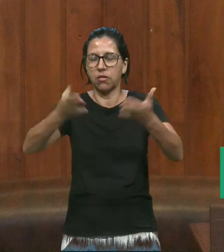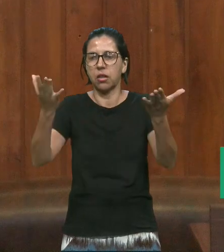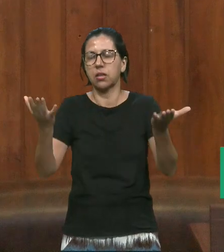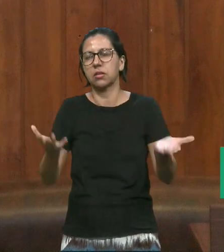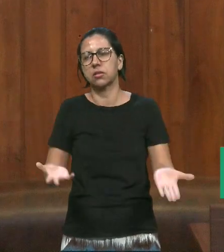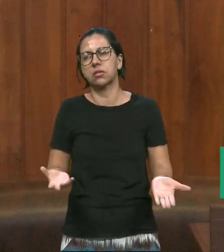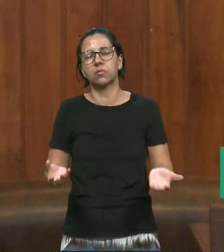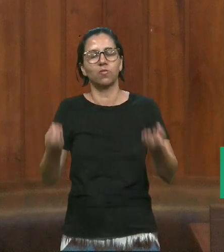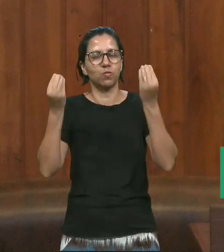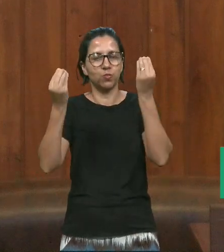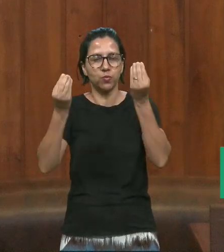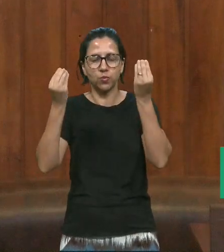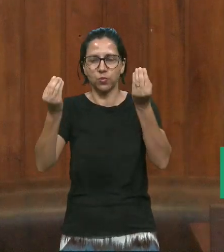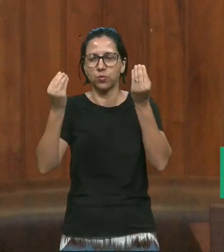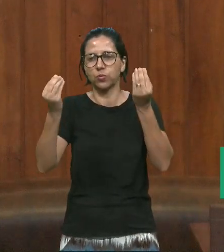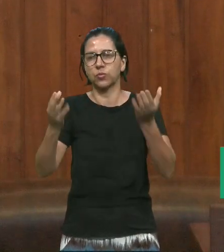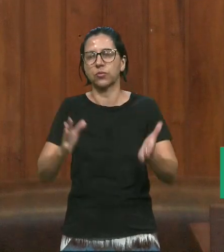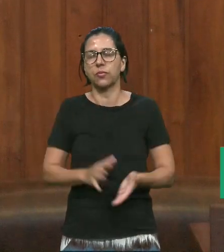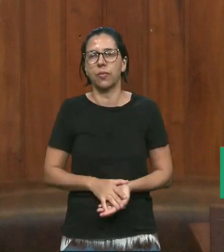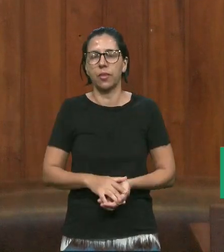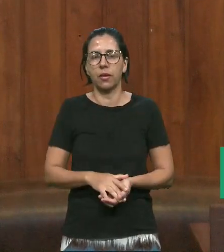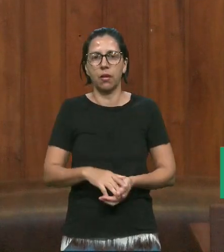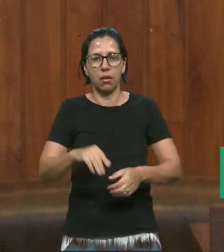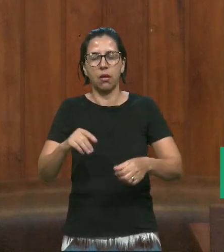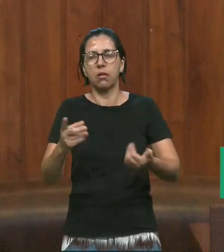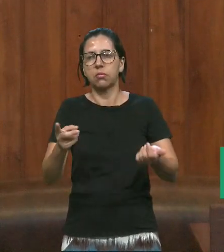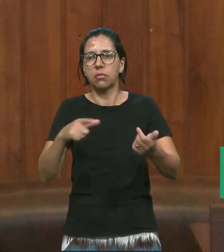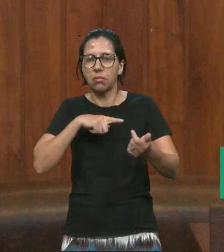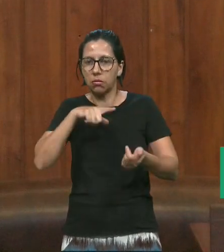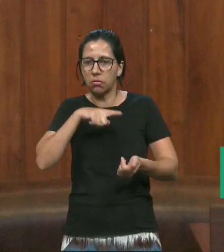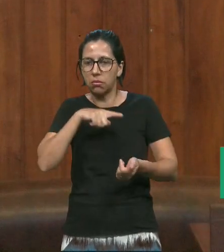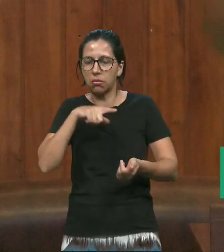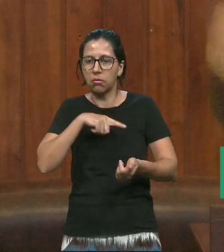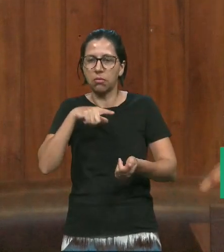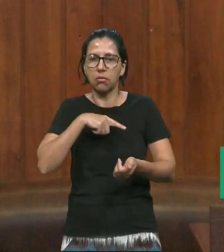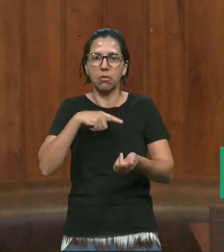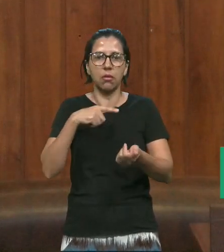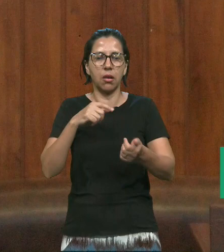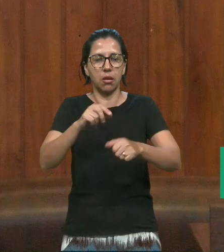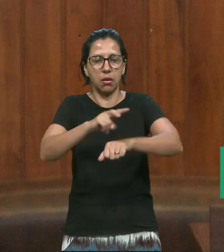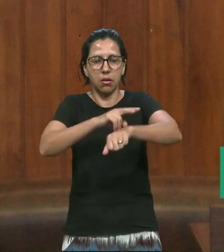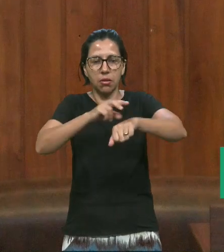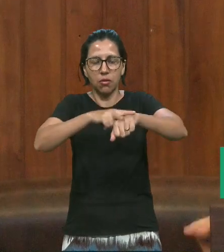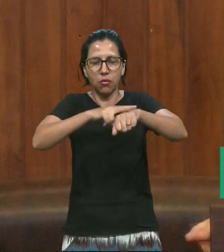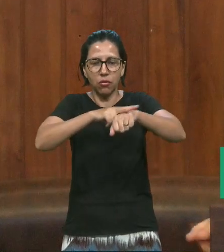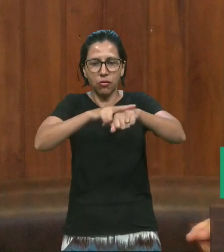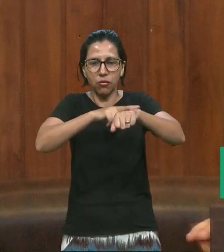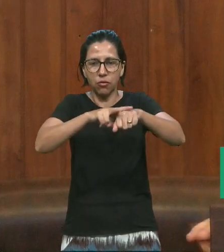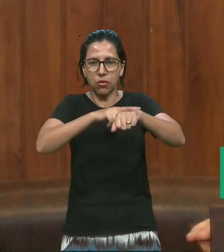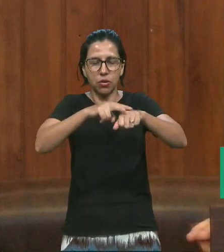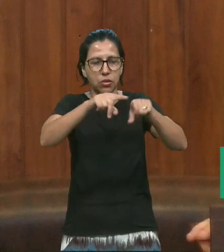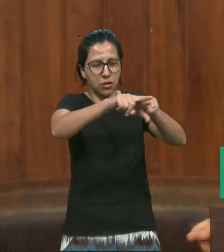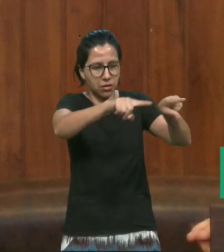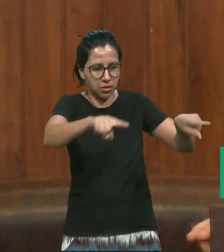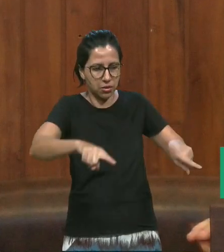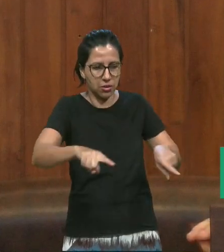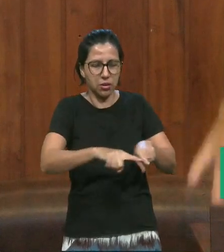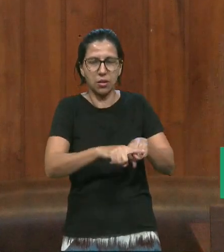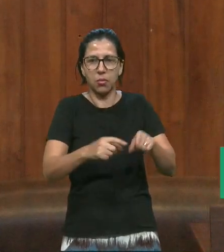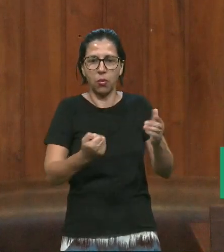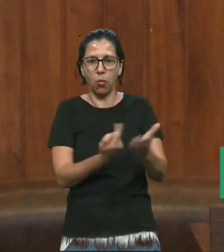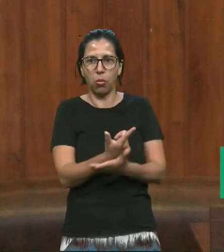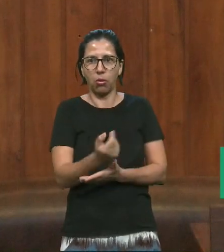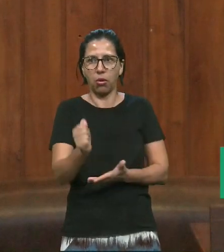Pelo amor de Deus, é a grama, o metro quadrado mais caro do mundo. Vocês pagaram ali, né?